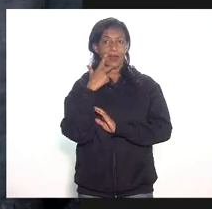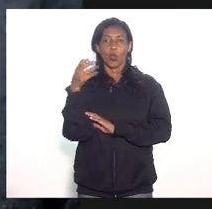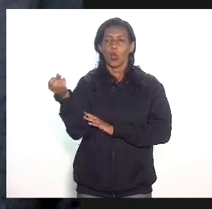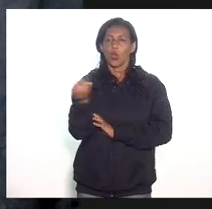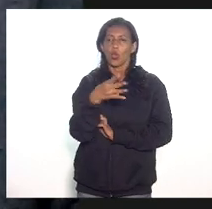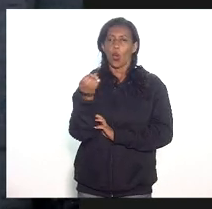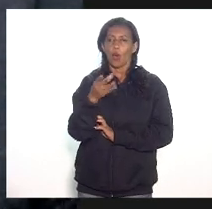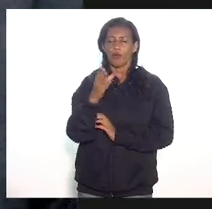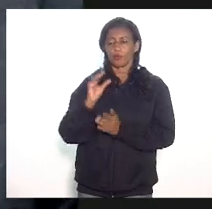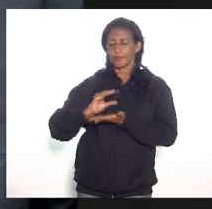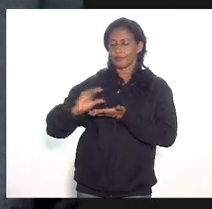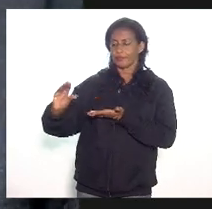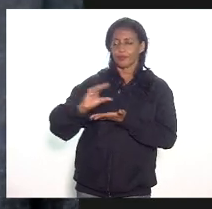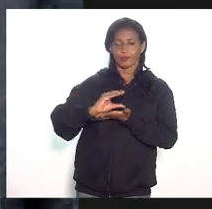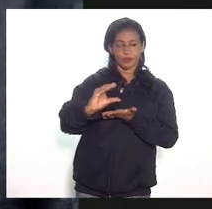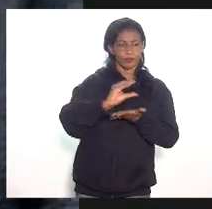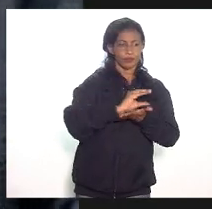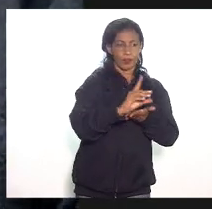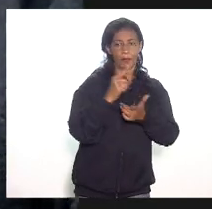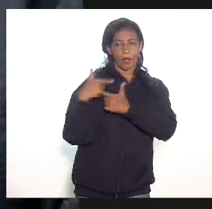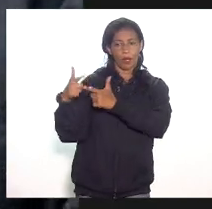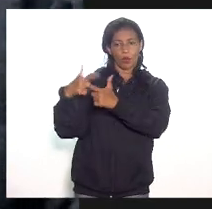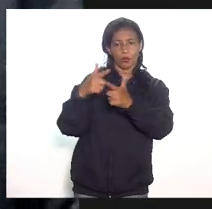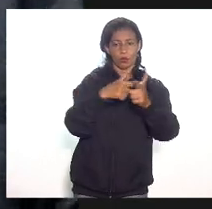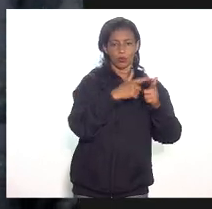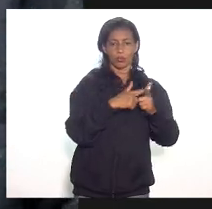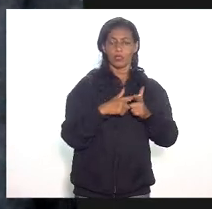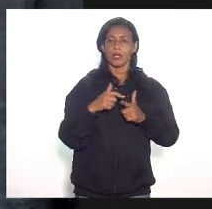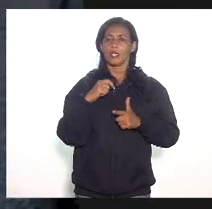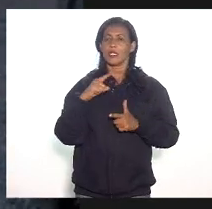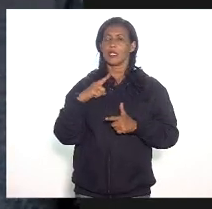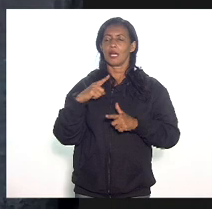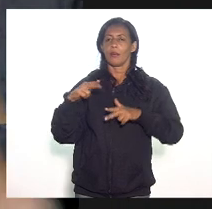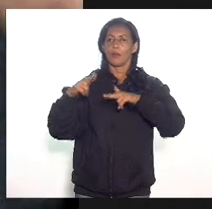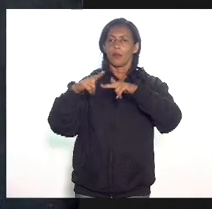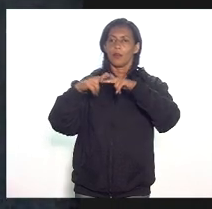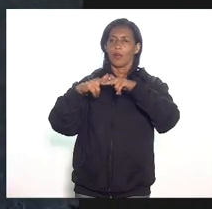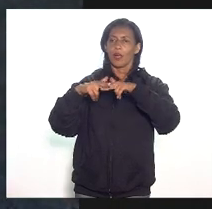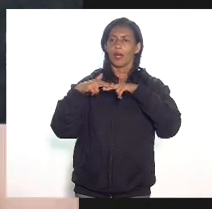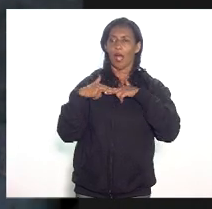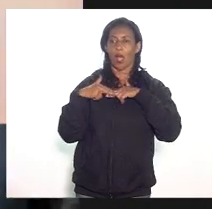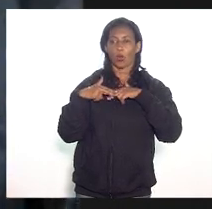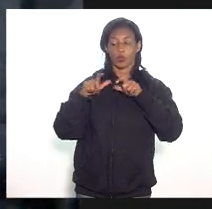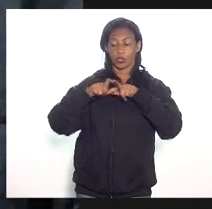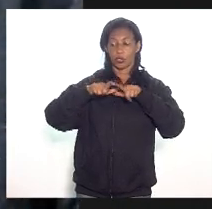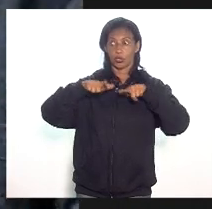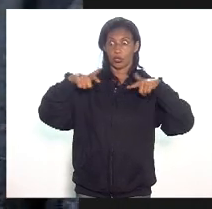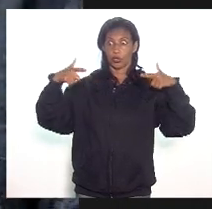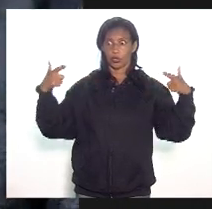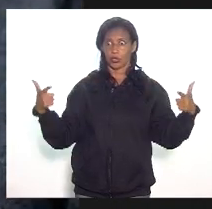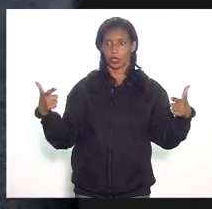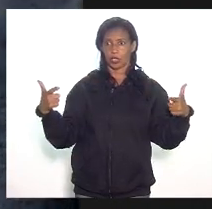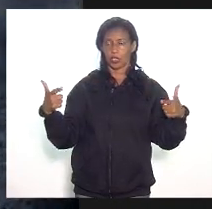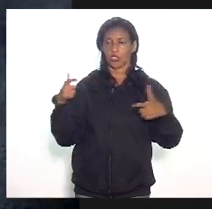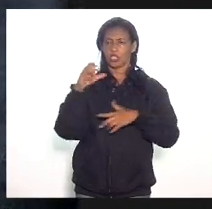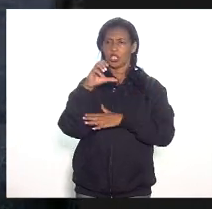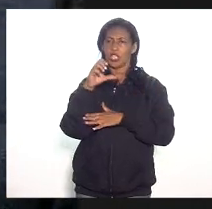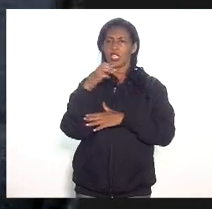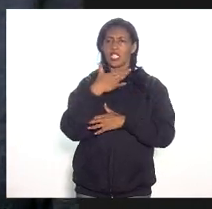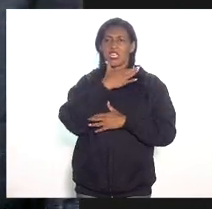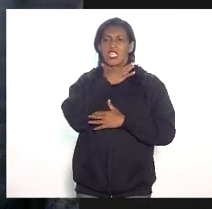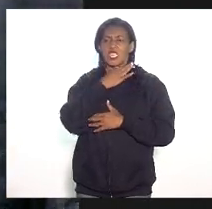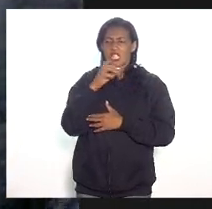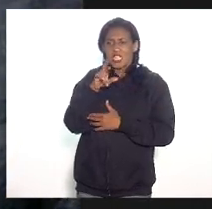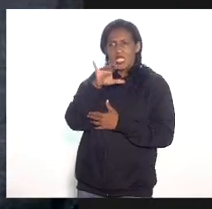judiciárias para determinados casos, como causas de grande complexidade. Crimes empresariais,